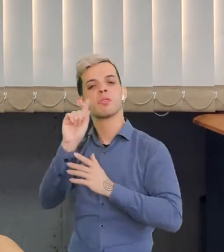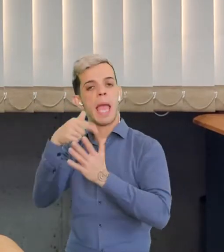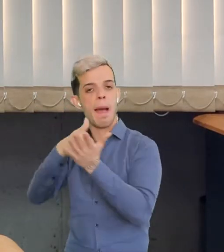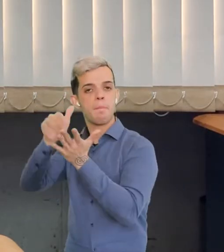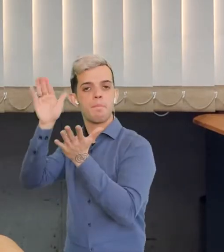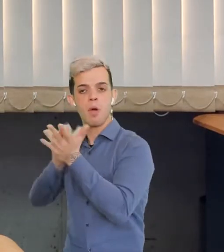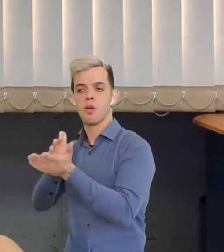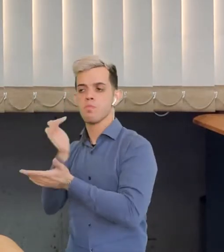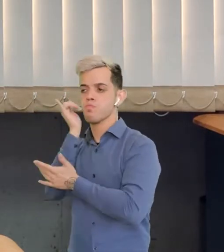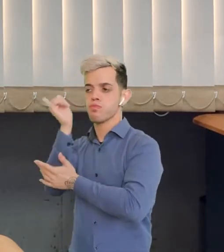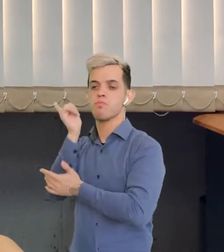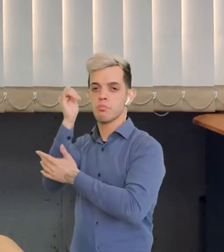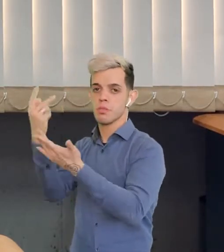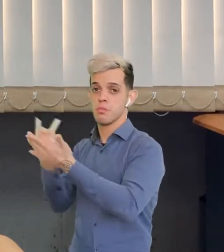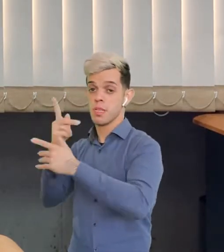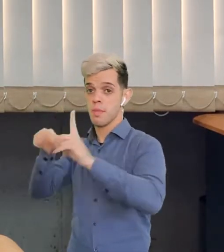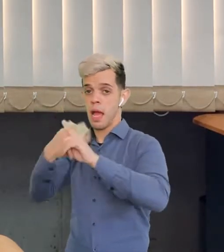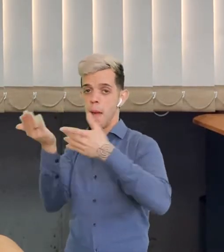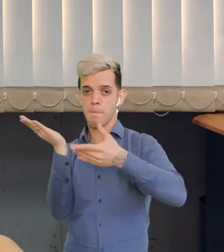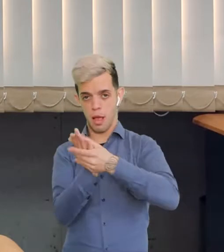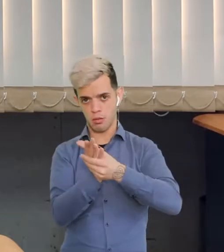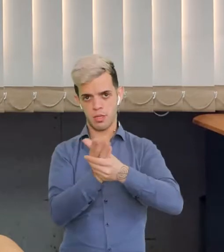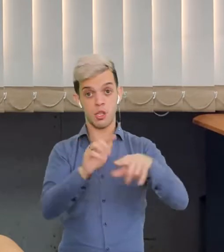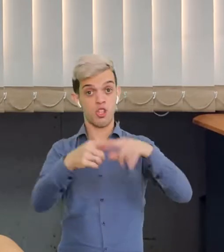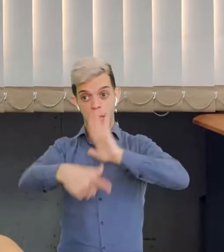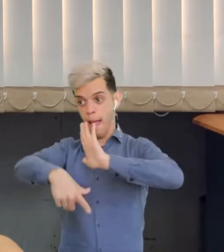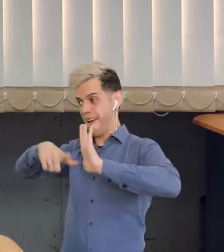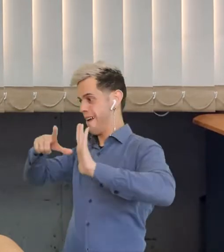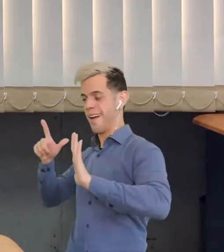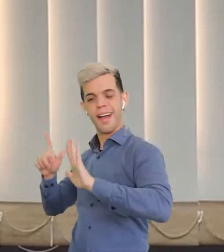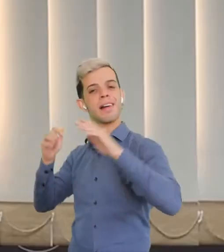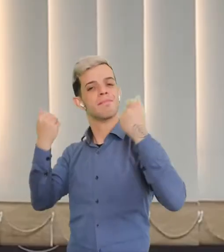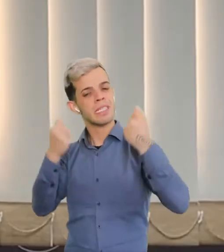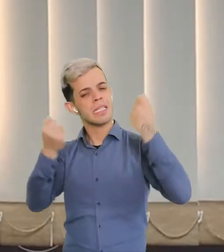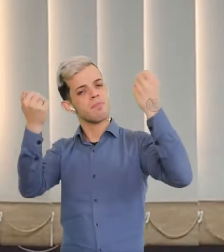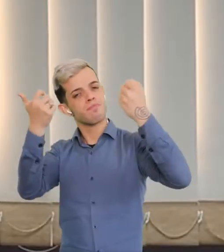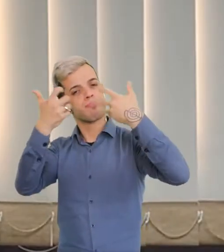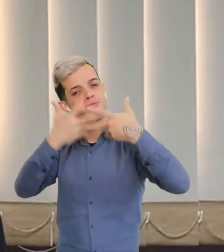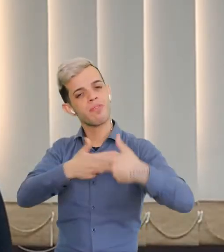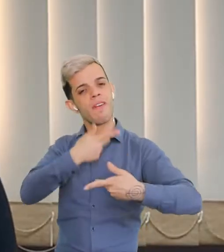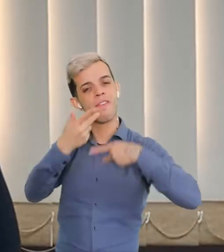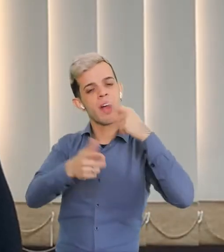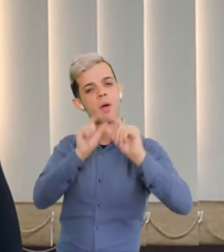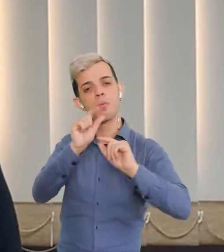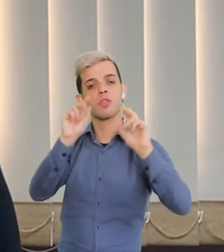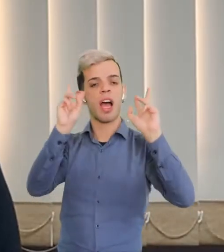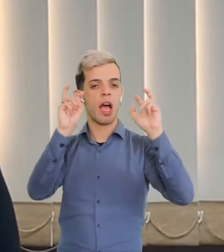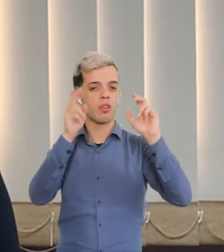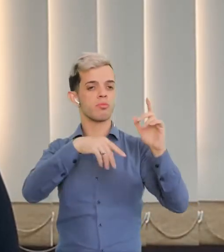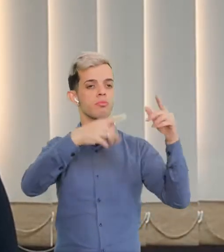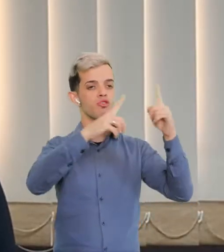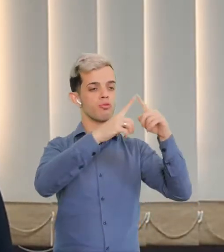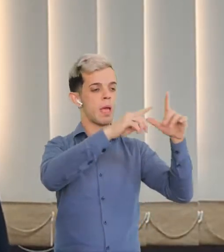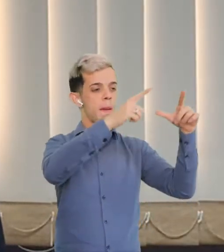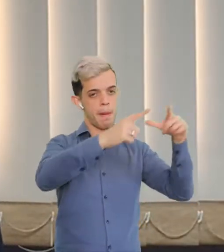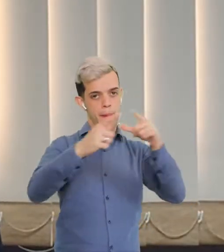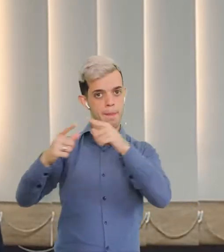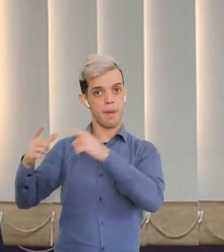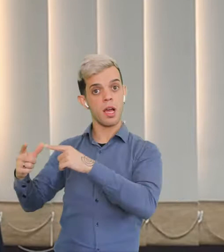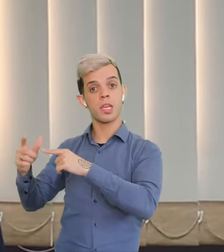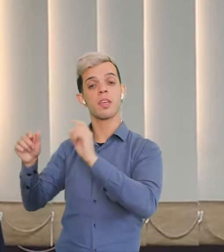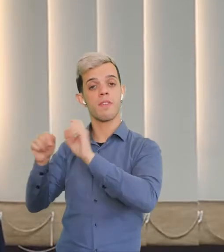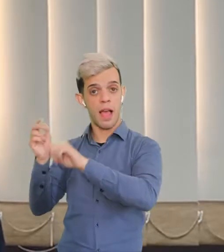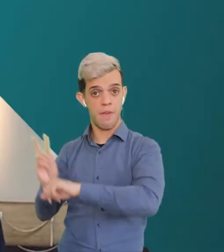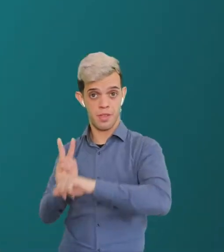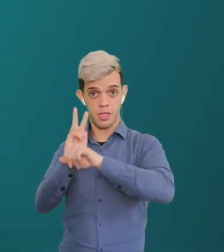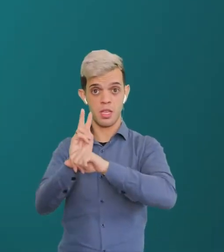pouco sobre o auto de infração e a tramitação processual. Mas antes disso, eu queria falar um pouquinho sobre as unidades